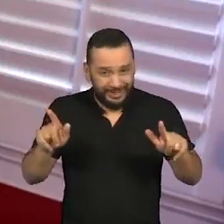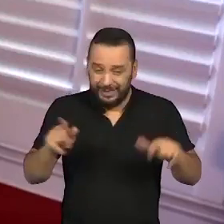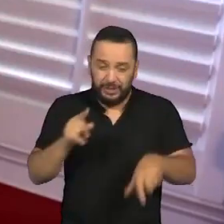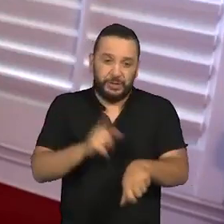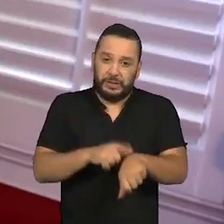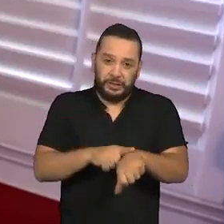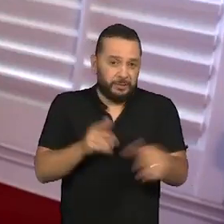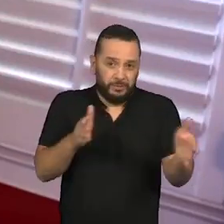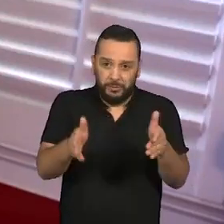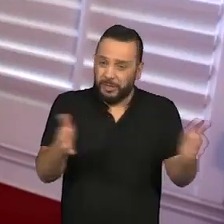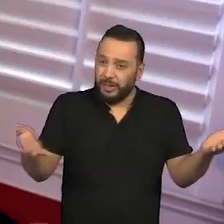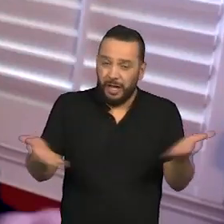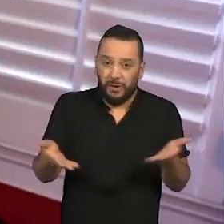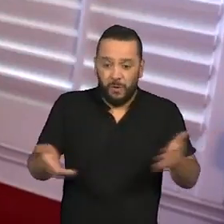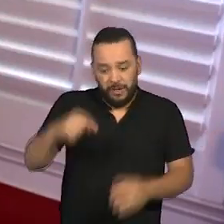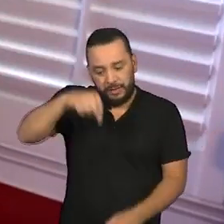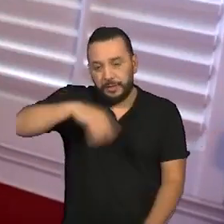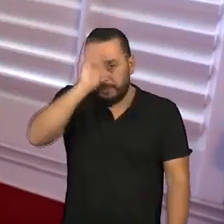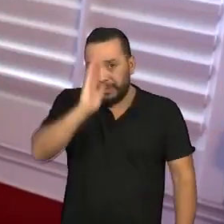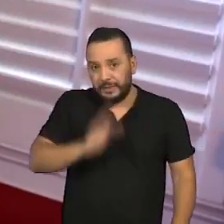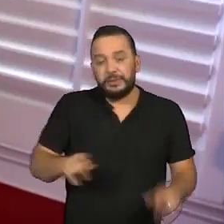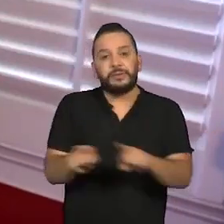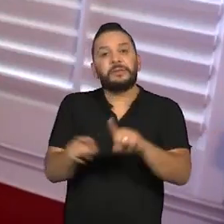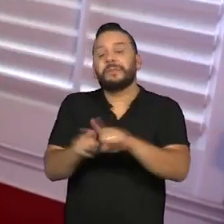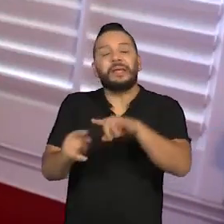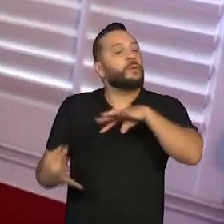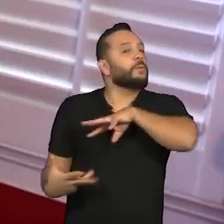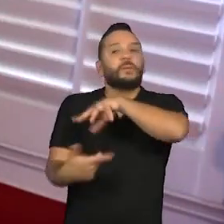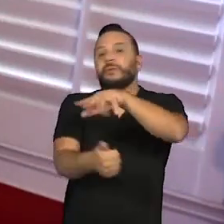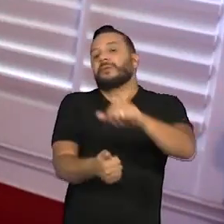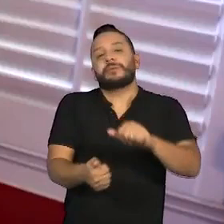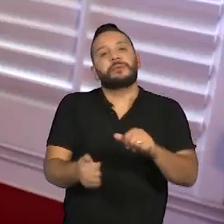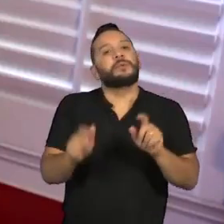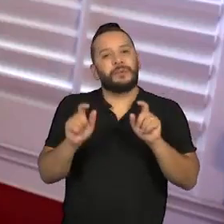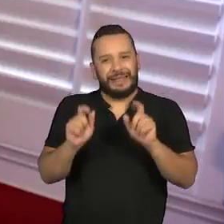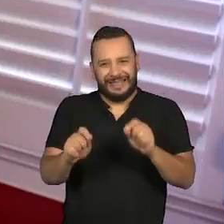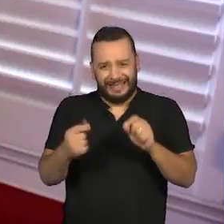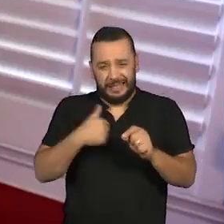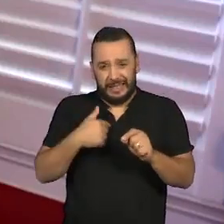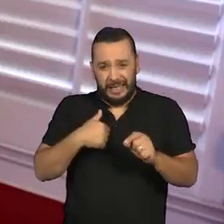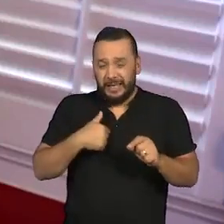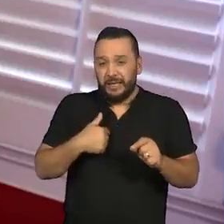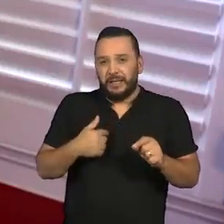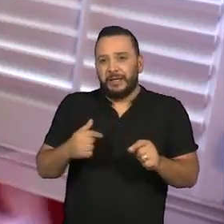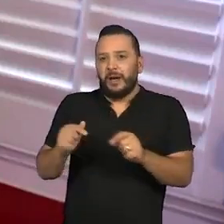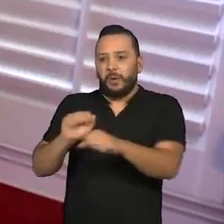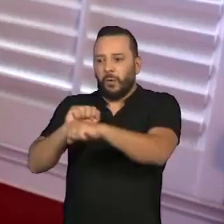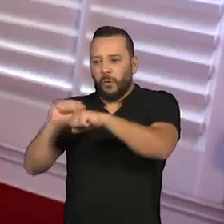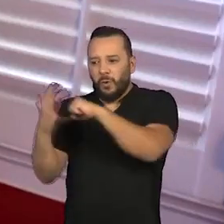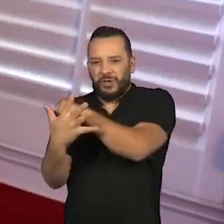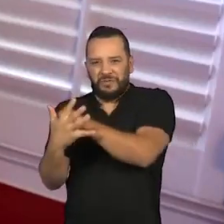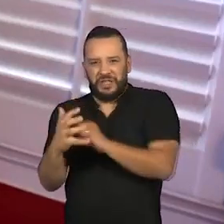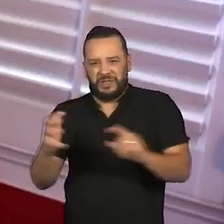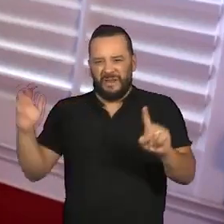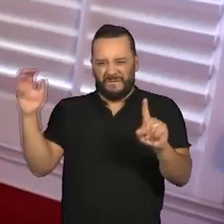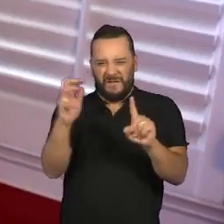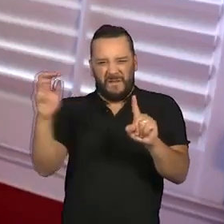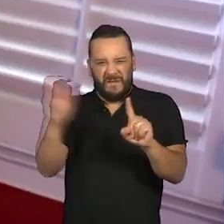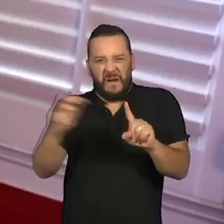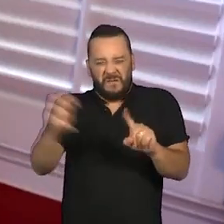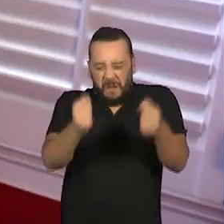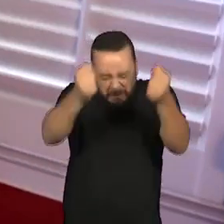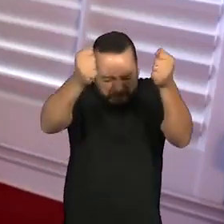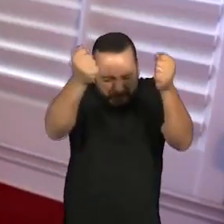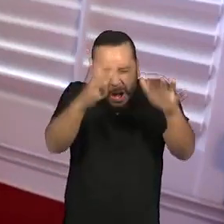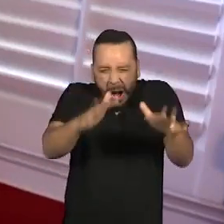momento, pelo menos ao redor do mundo, é impedir que esse baque econômico seja ainda muito pior do que ele já